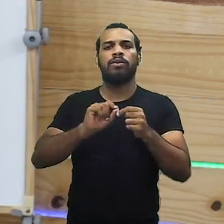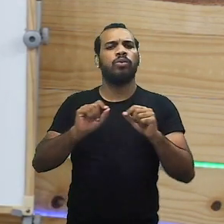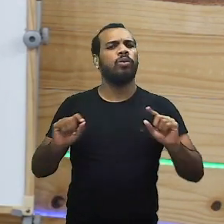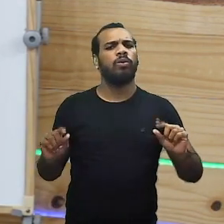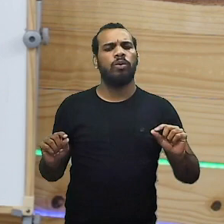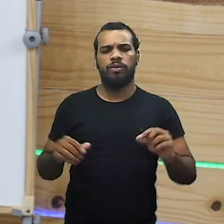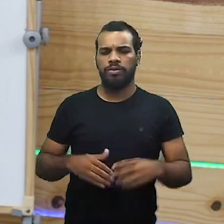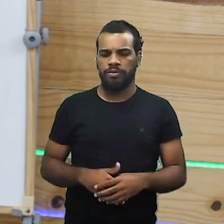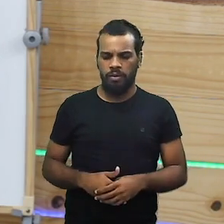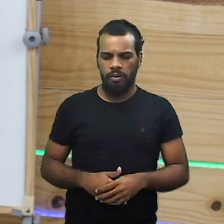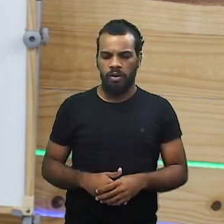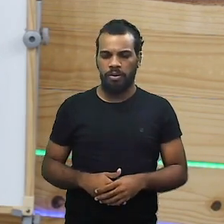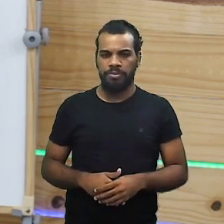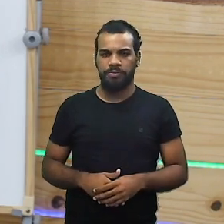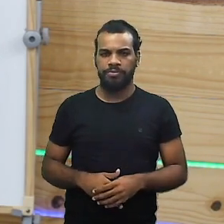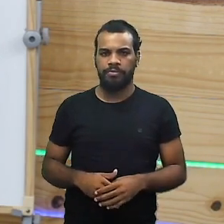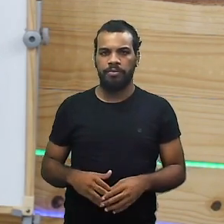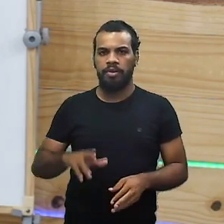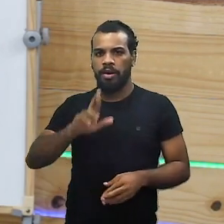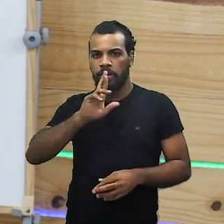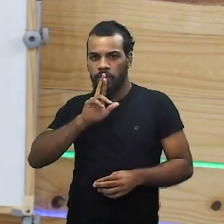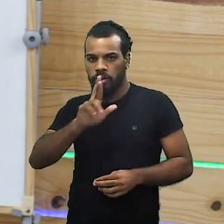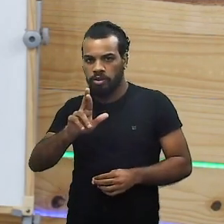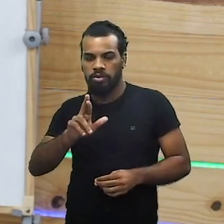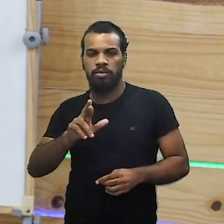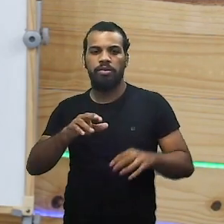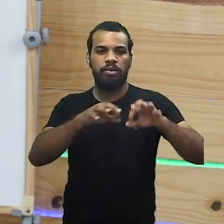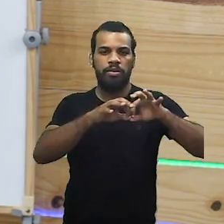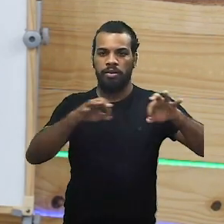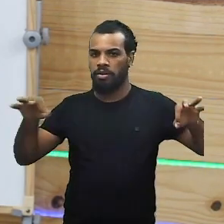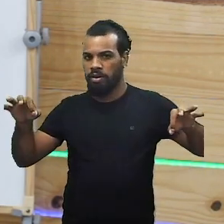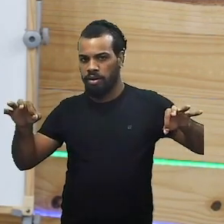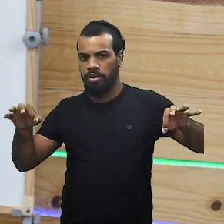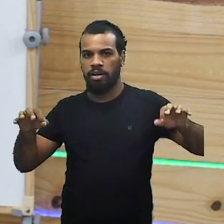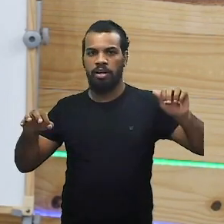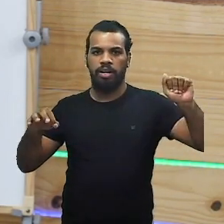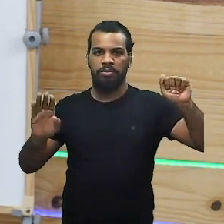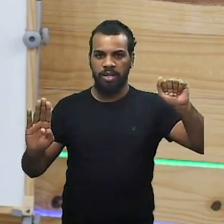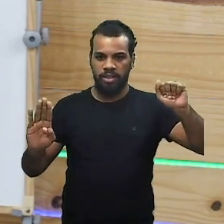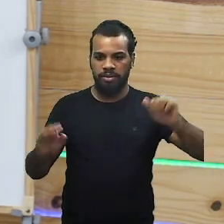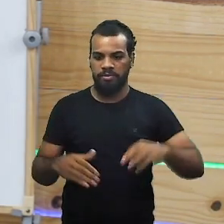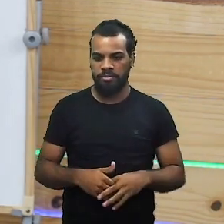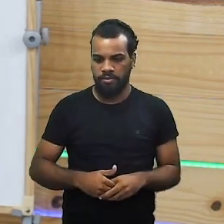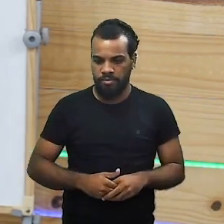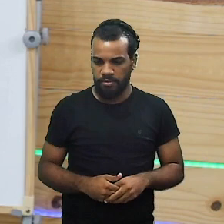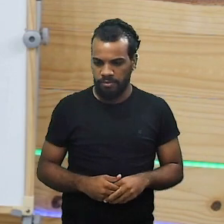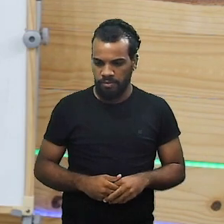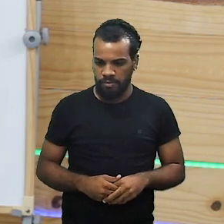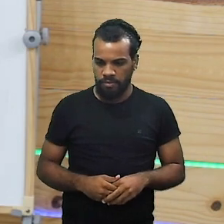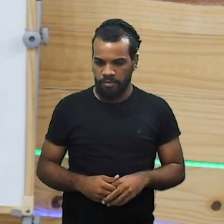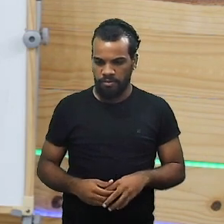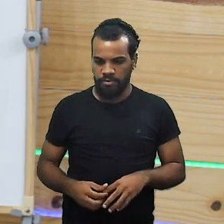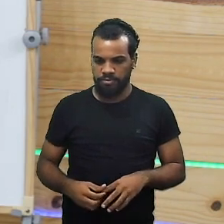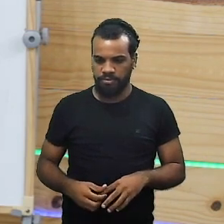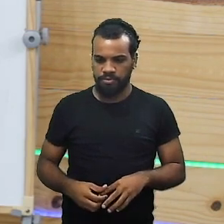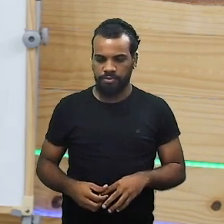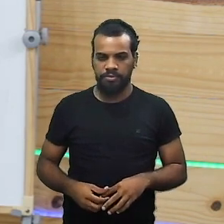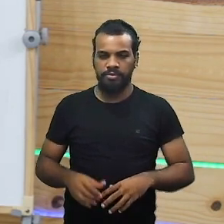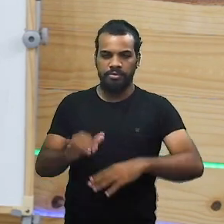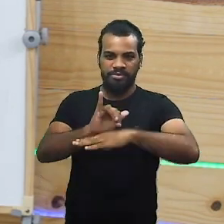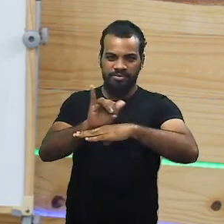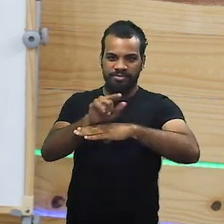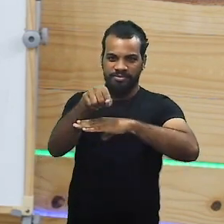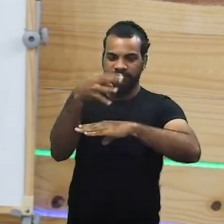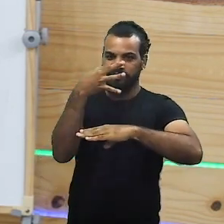chegar na resposta equivalente à distância entre os pontos A e B. Se você está assistindo essa aula agora pelo